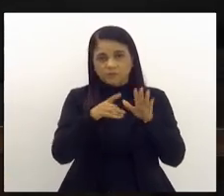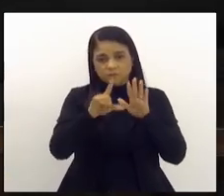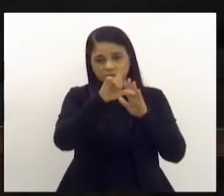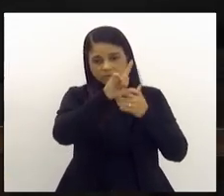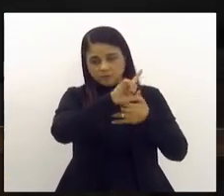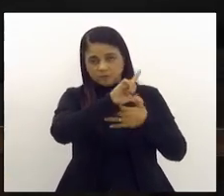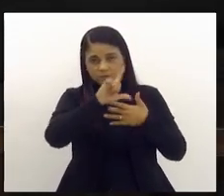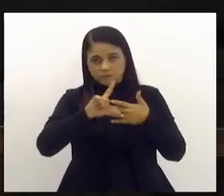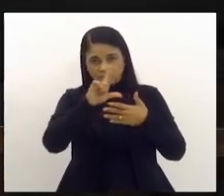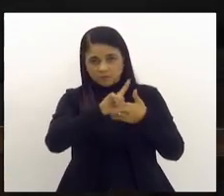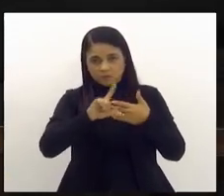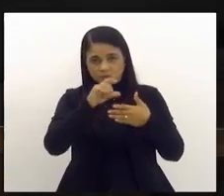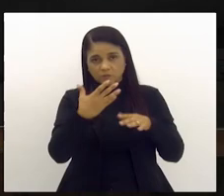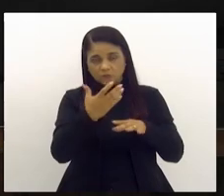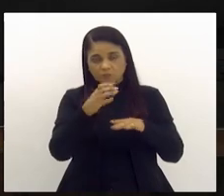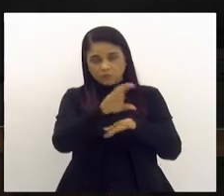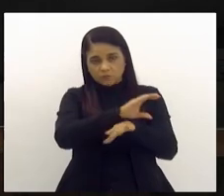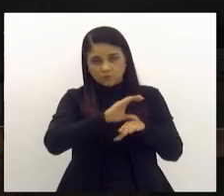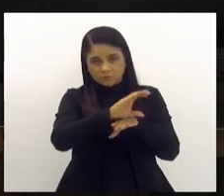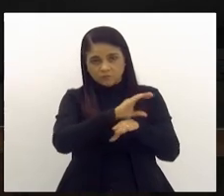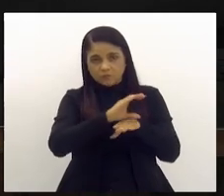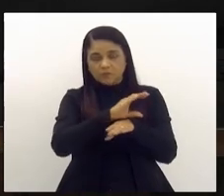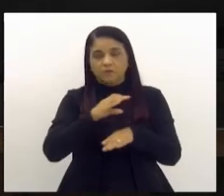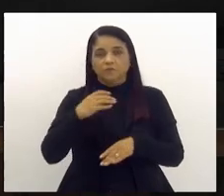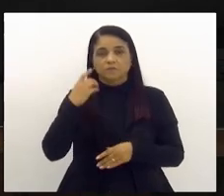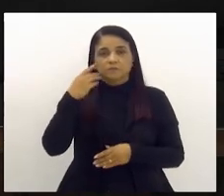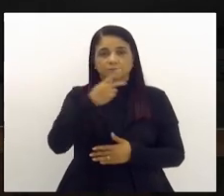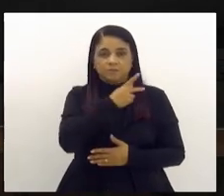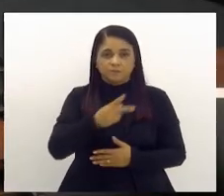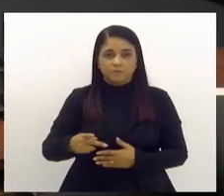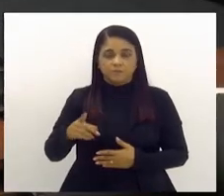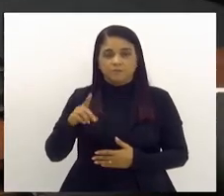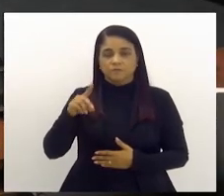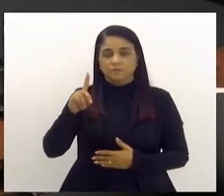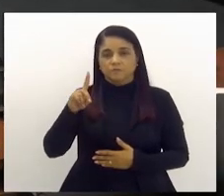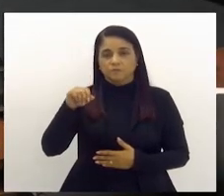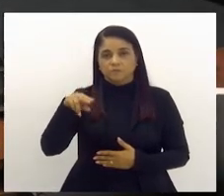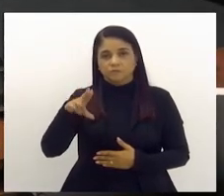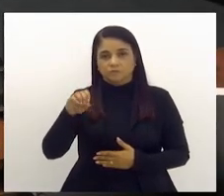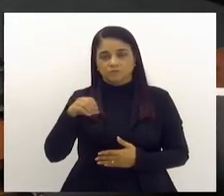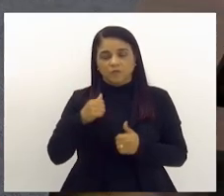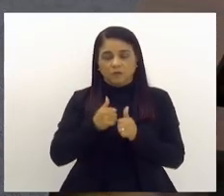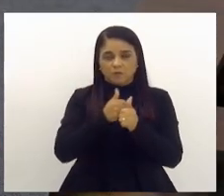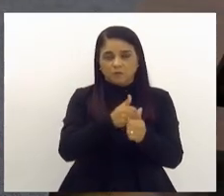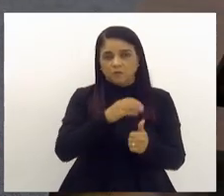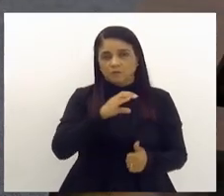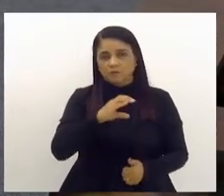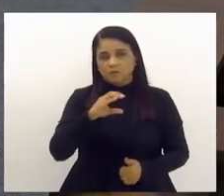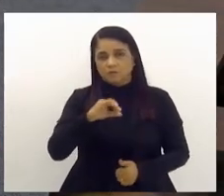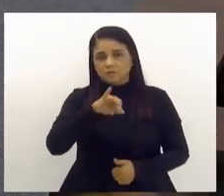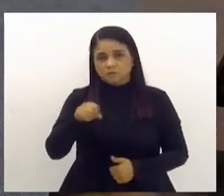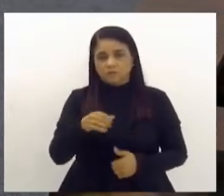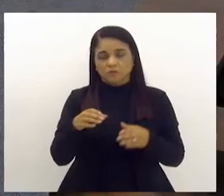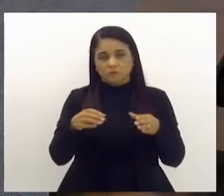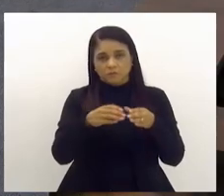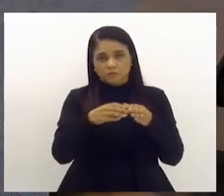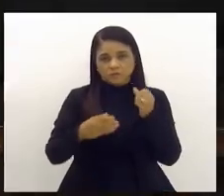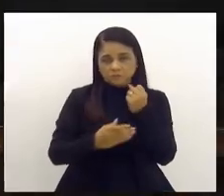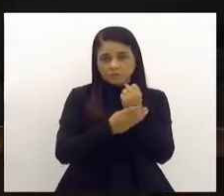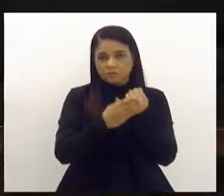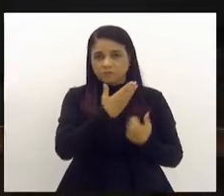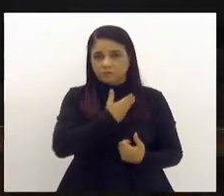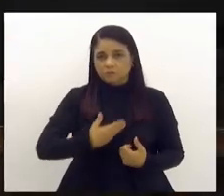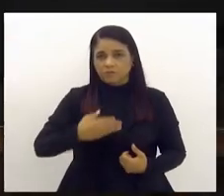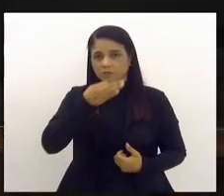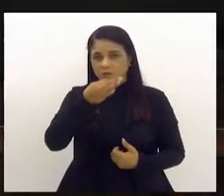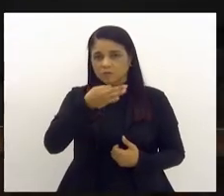Legislação Constitucional, nosso presidente Marcelo Dino. Acompanha a CCJ, senhor presidente. Pela Comissão de Segurança Pública